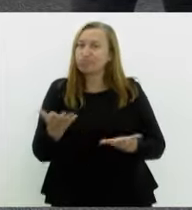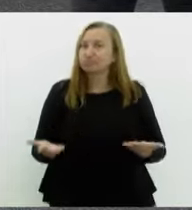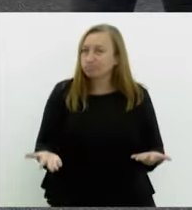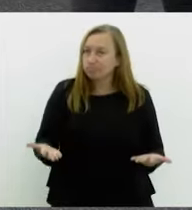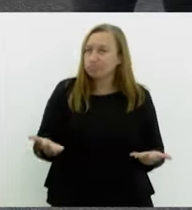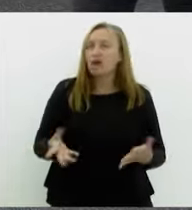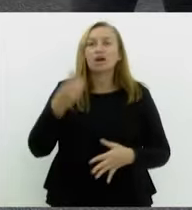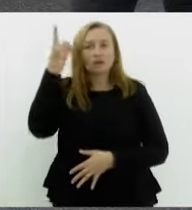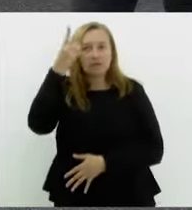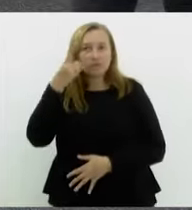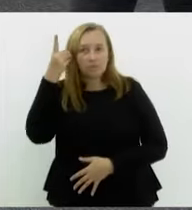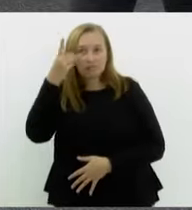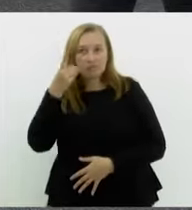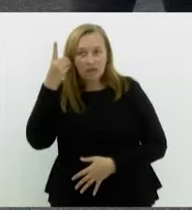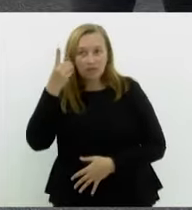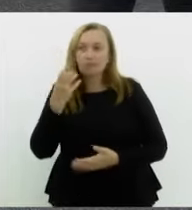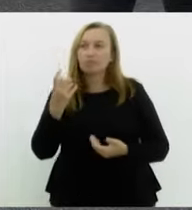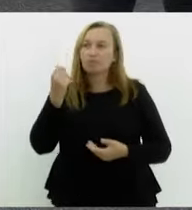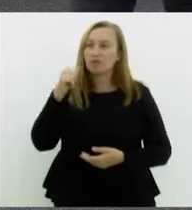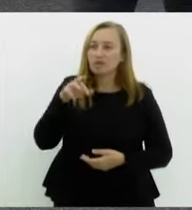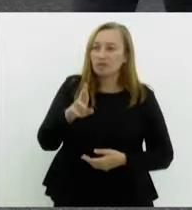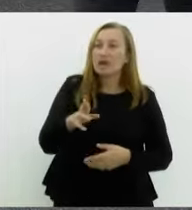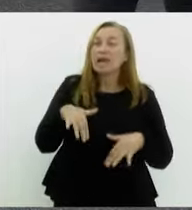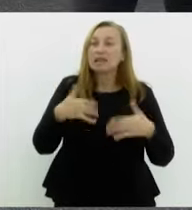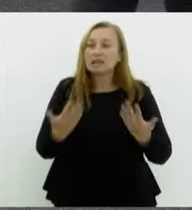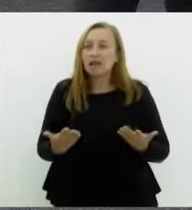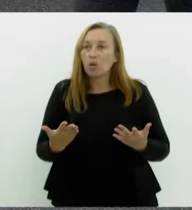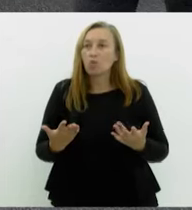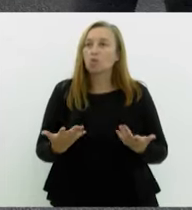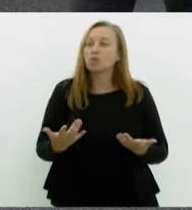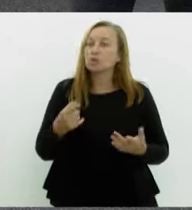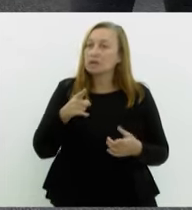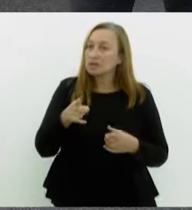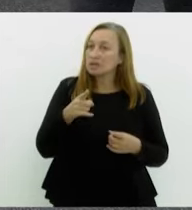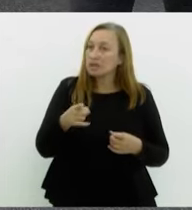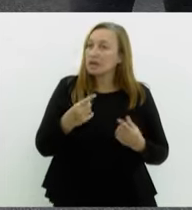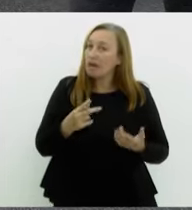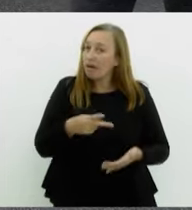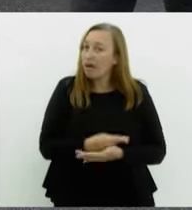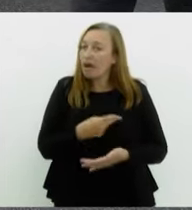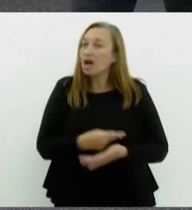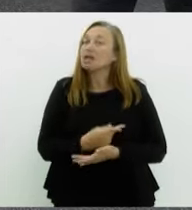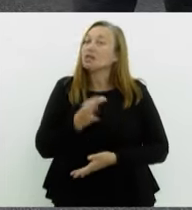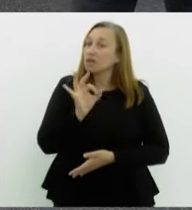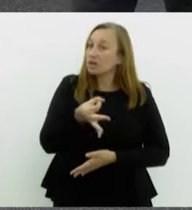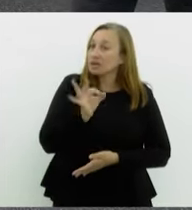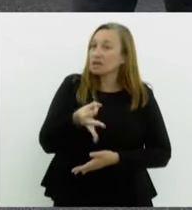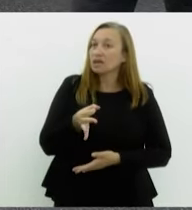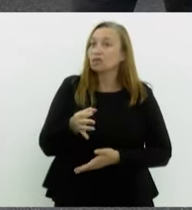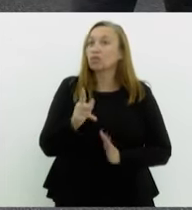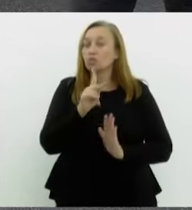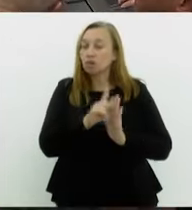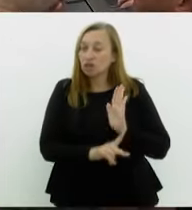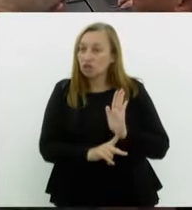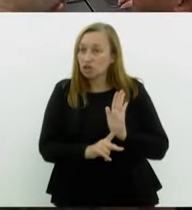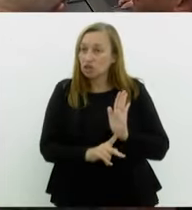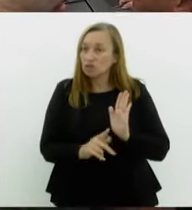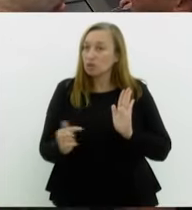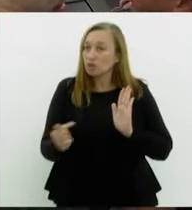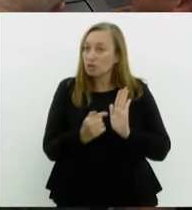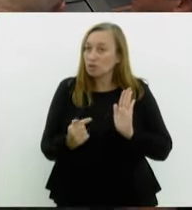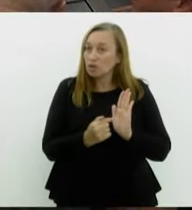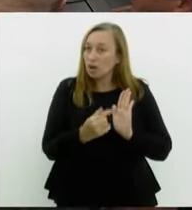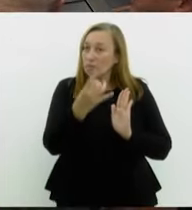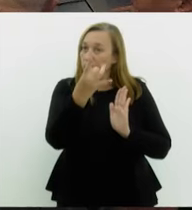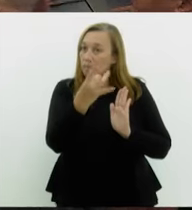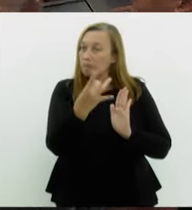Deputado Rosenberg. Então, isso é um atentado. Agora, é claro que o projeto, do jeito que ele está